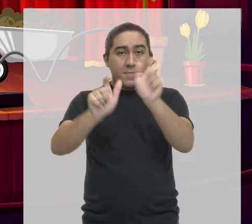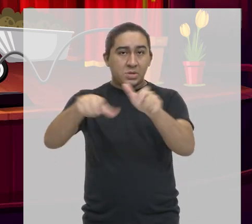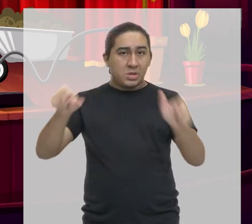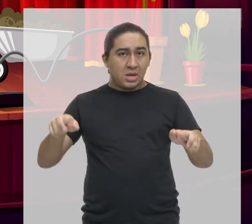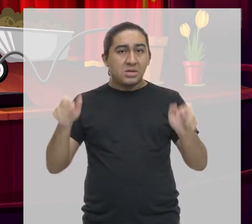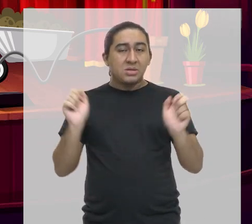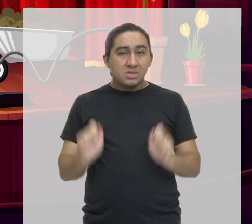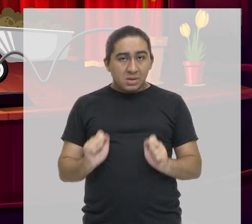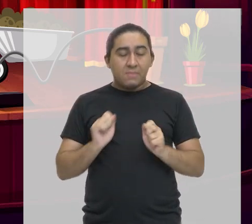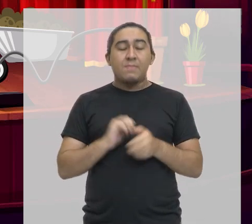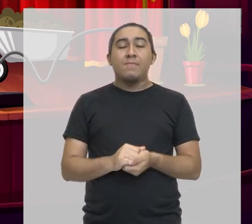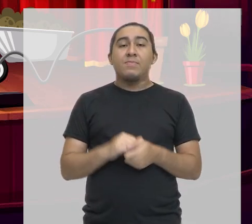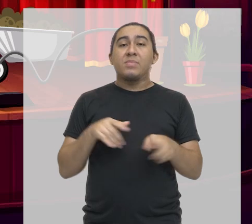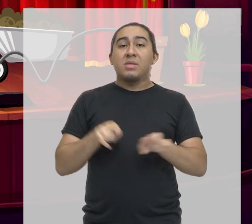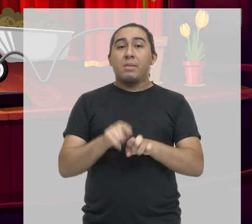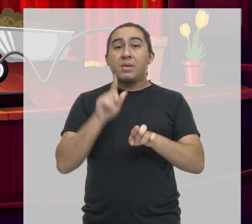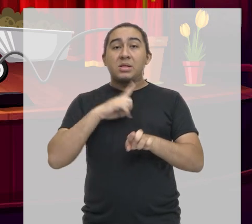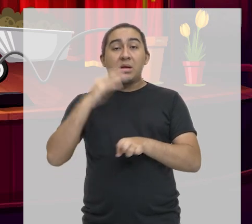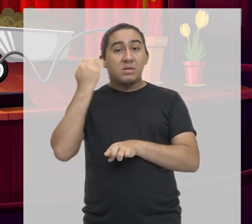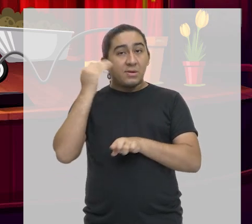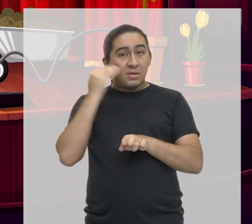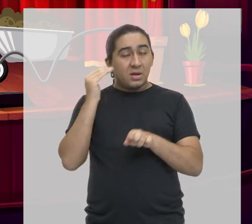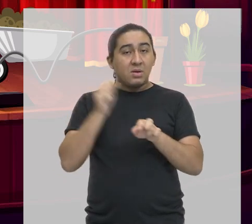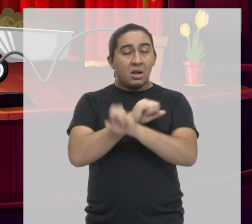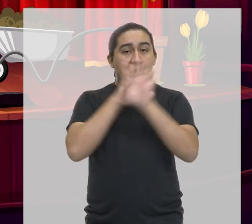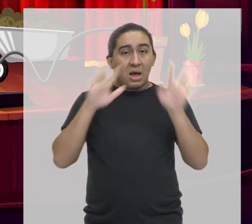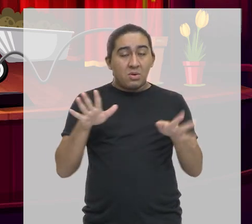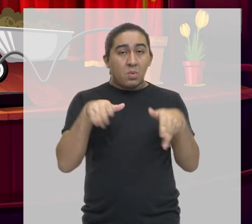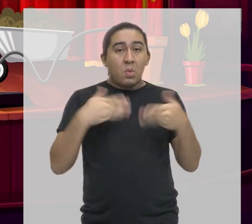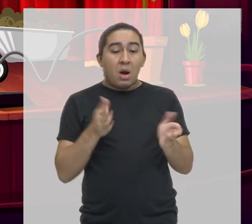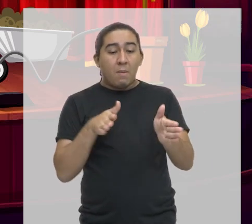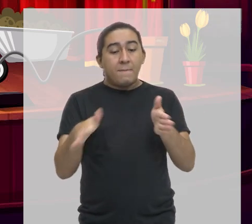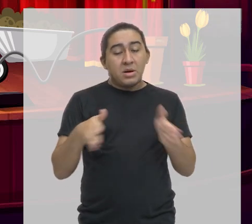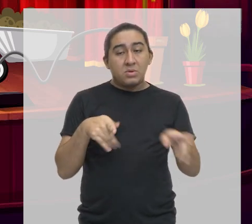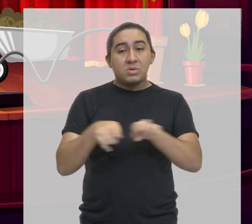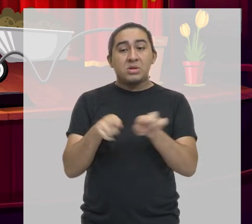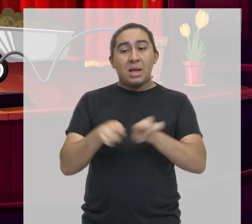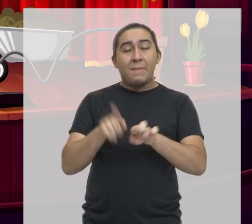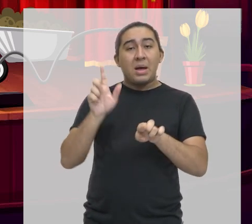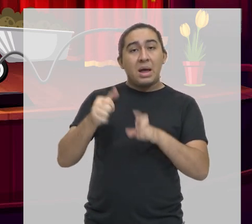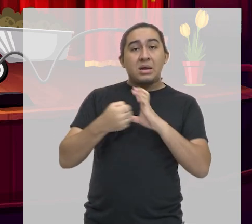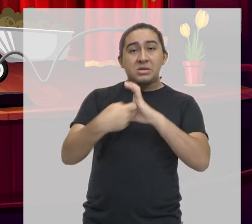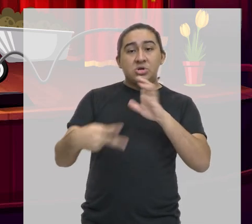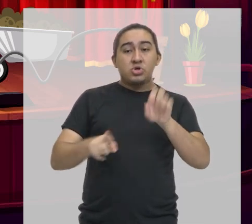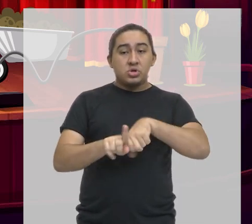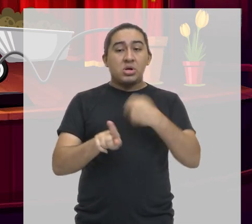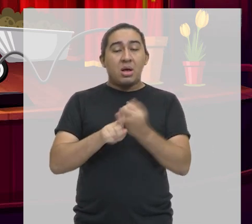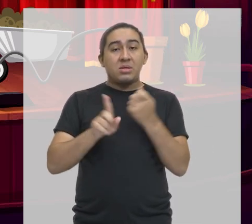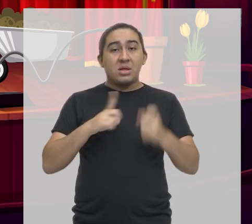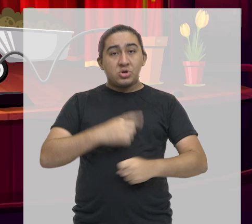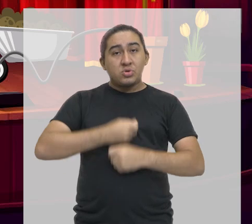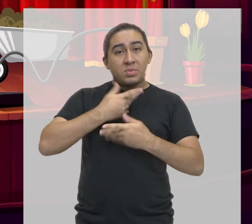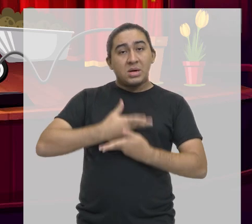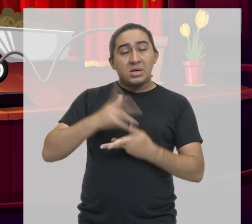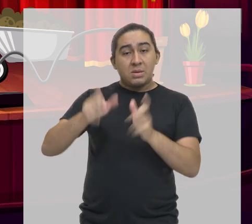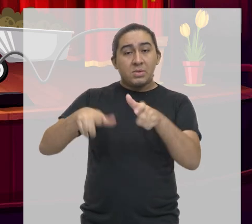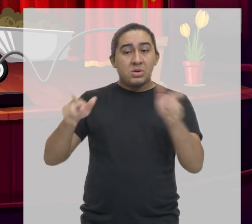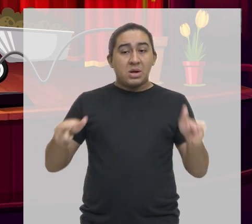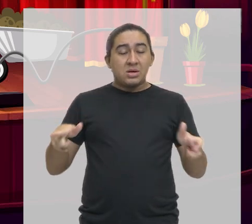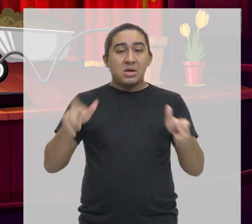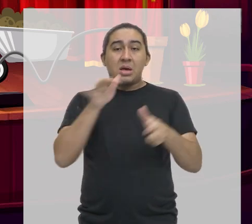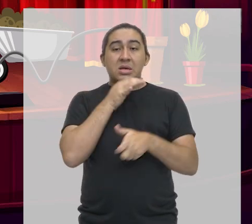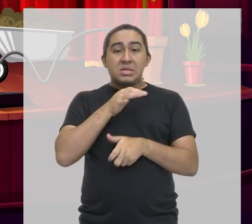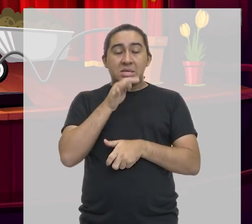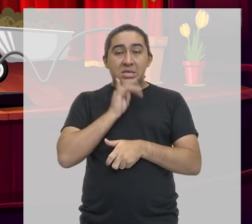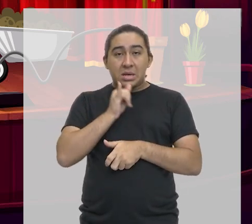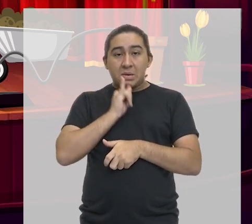personagem, definindo a época ou status social, além de ajudar a expressar sua personalidade.